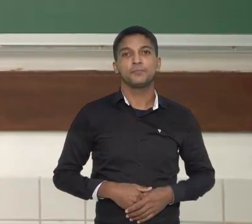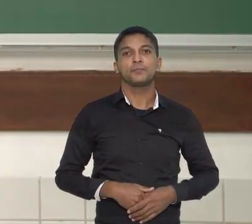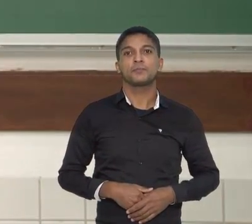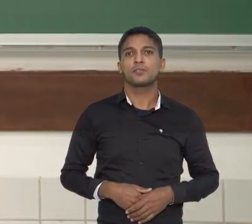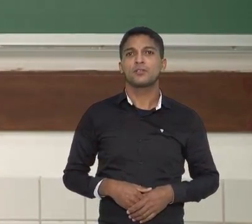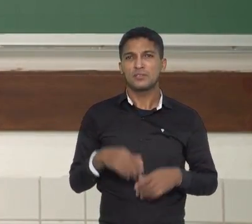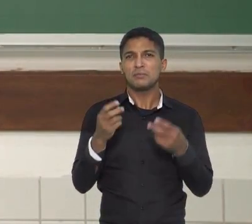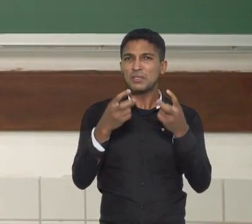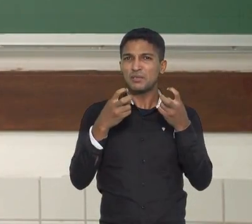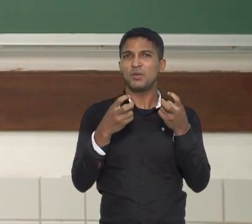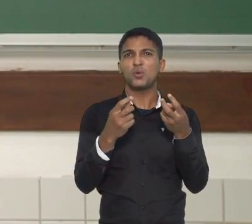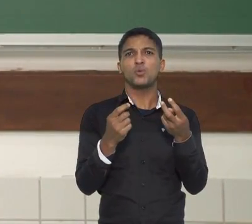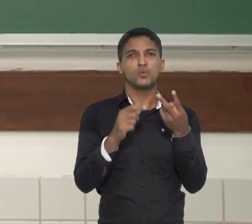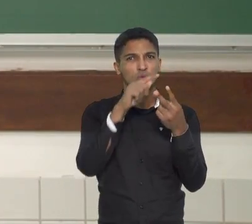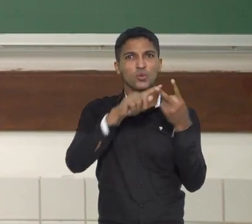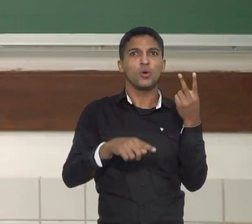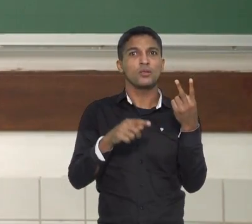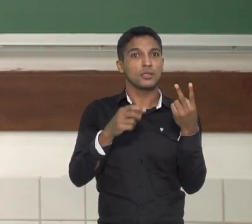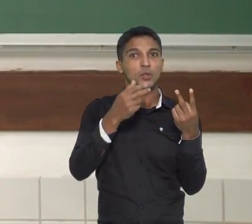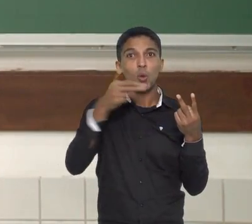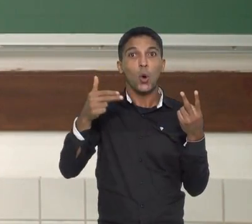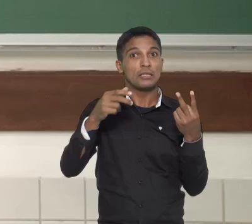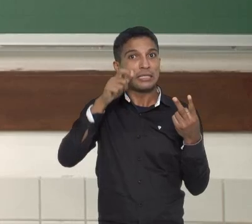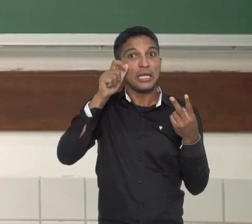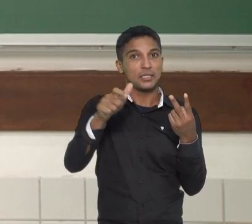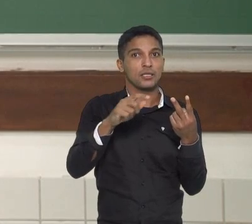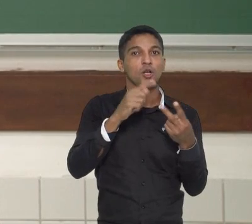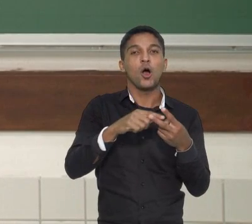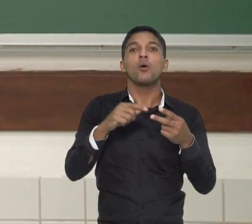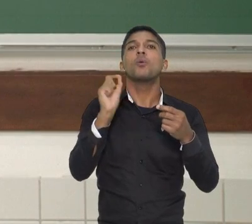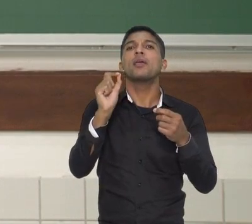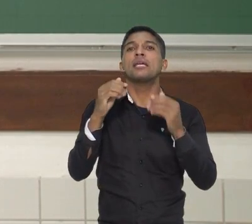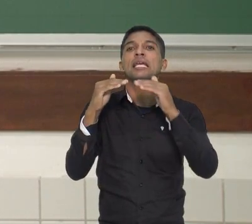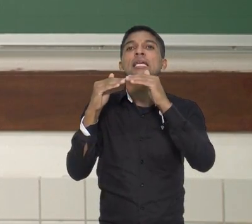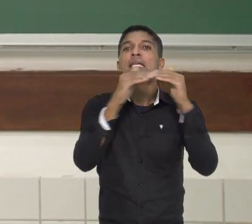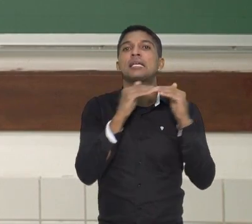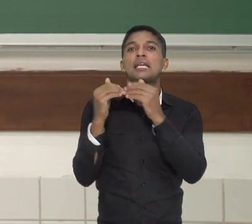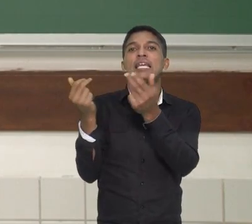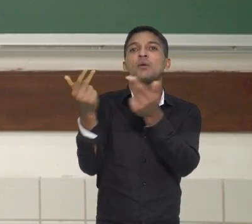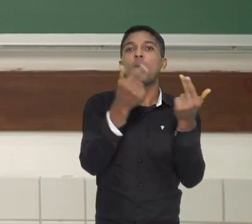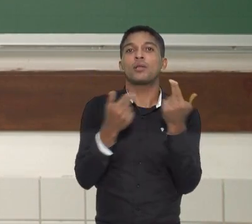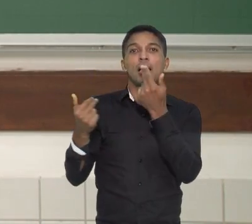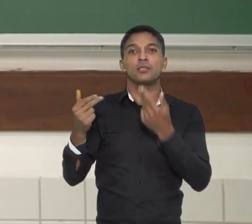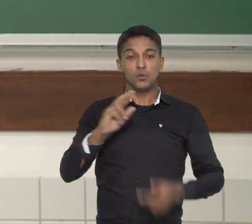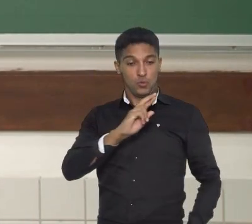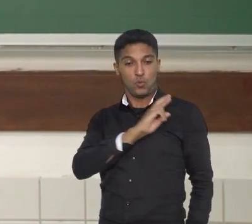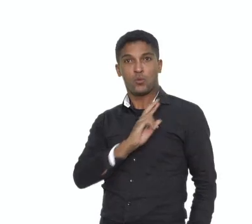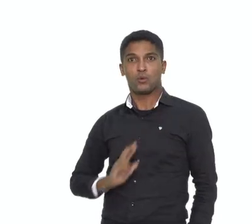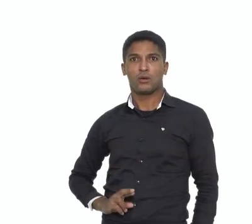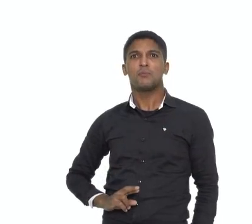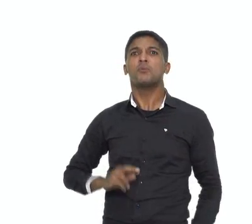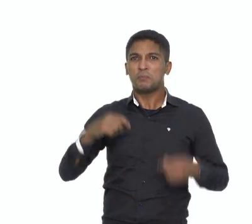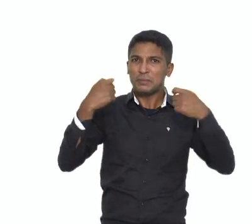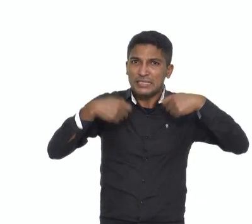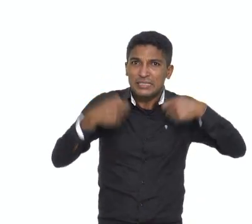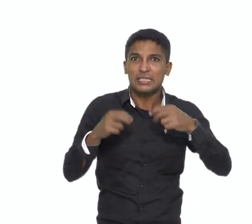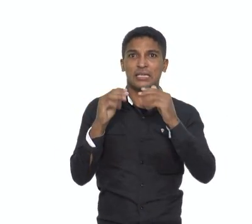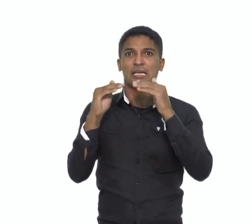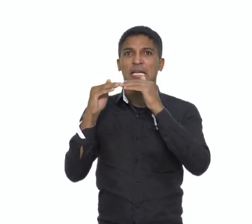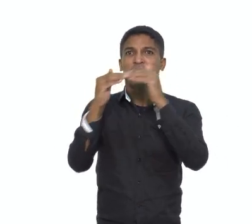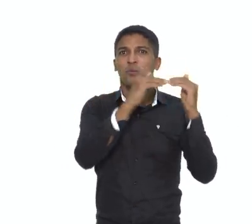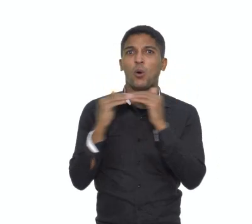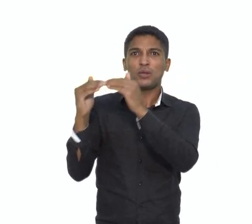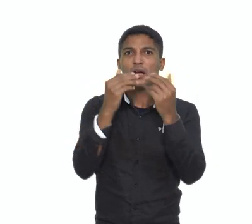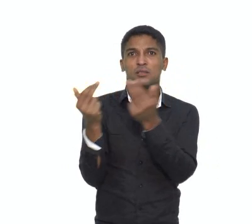muito interessantes nesse sentido. A questão da igualdade de tratamento nessa república e também o fim do